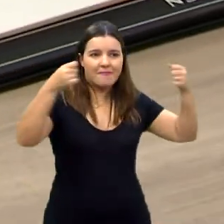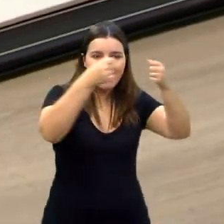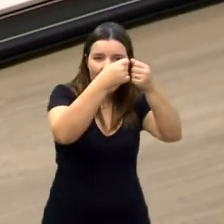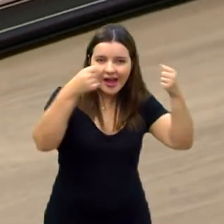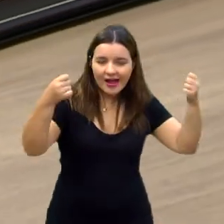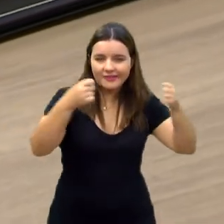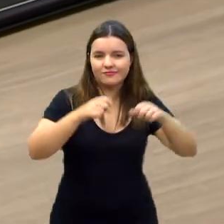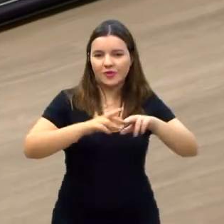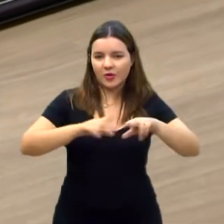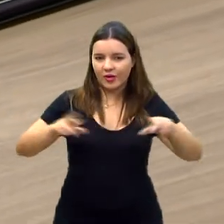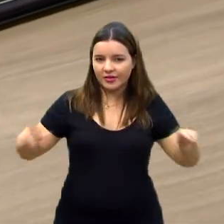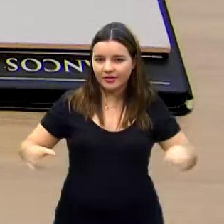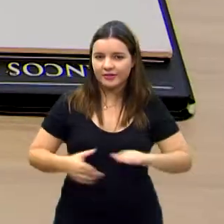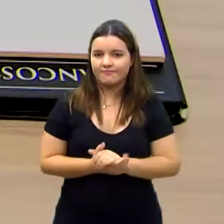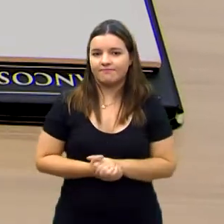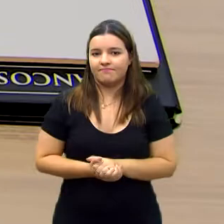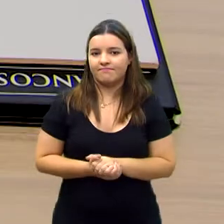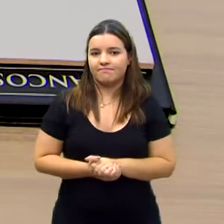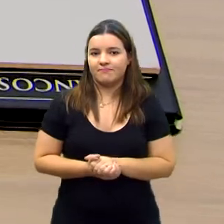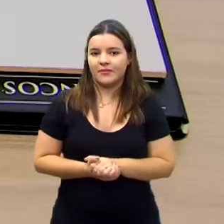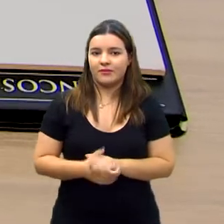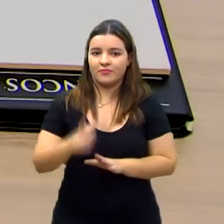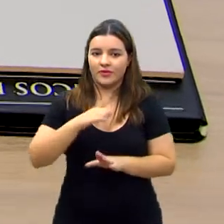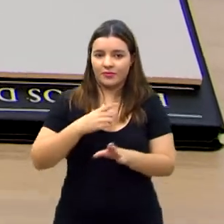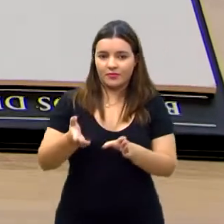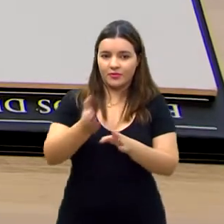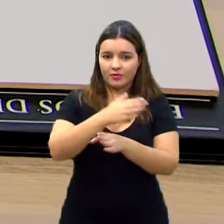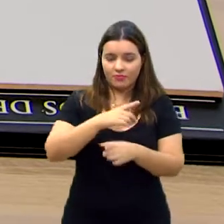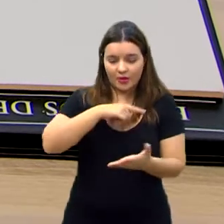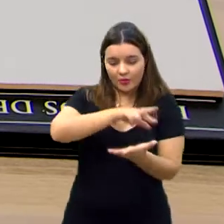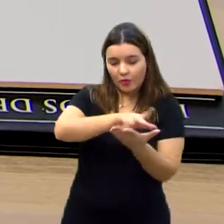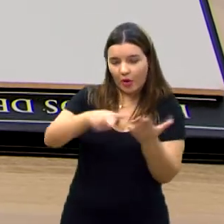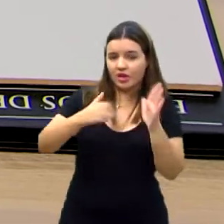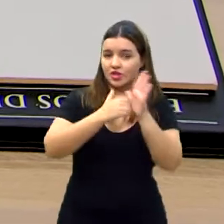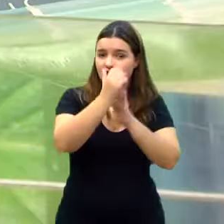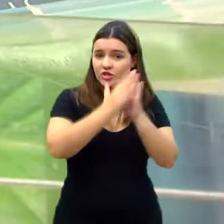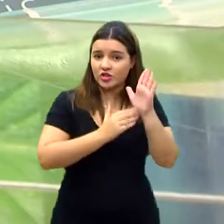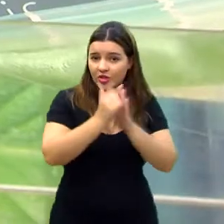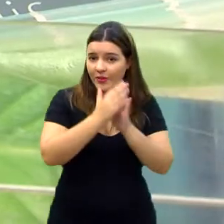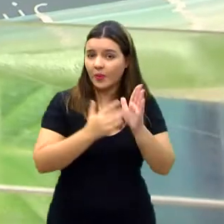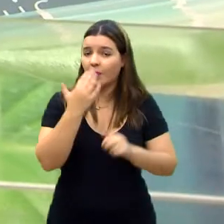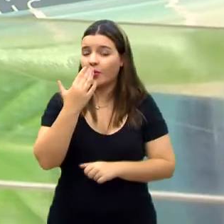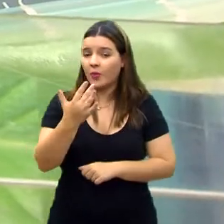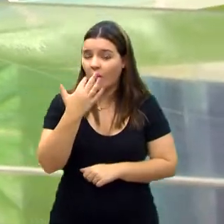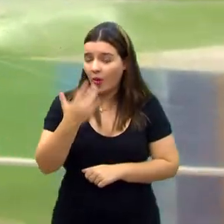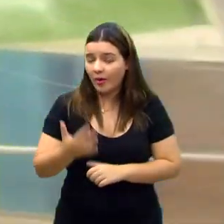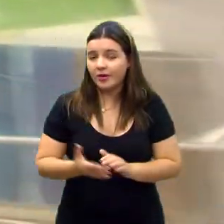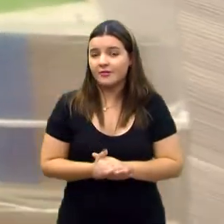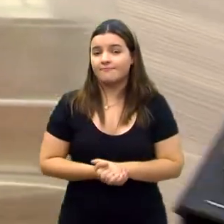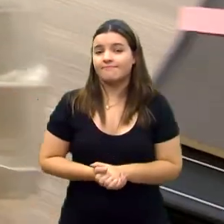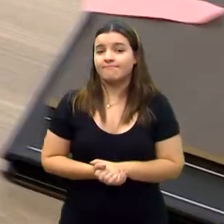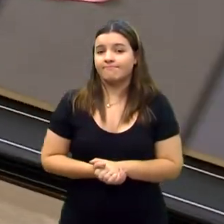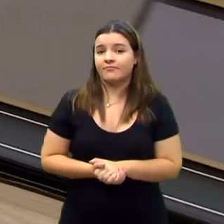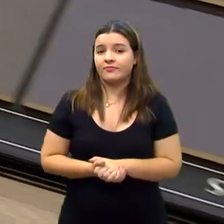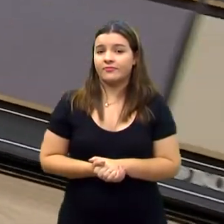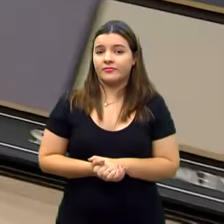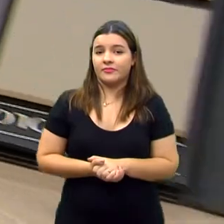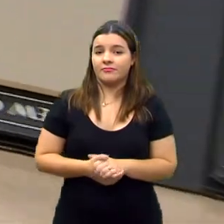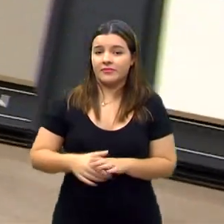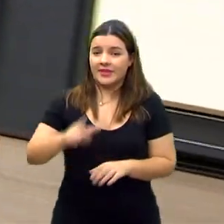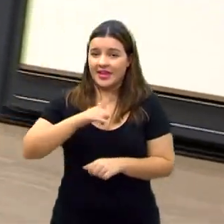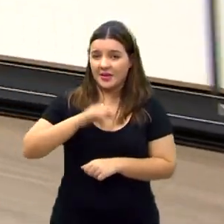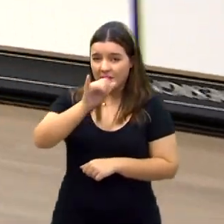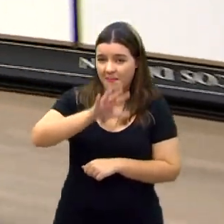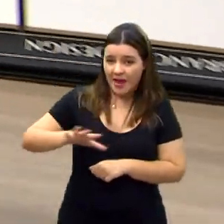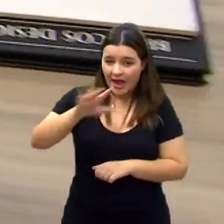materiais de marcenaria são opções de materiais de marcenaria Aqui nós temos um catálogo de cores então diversas